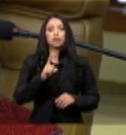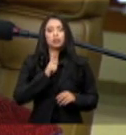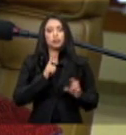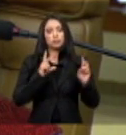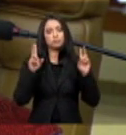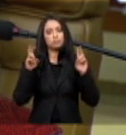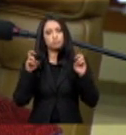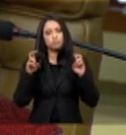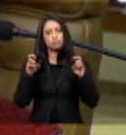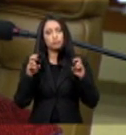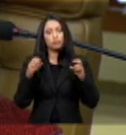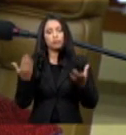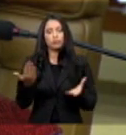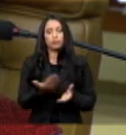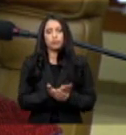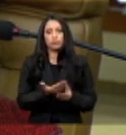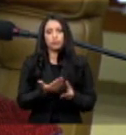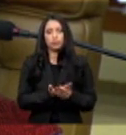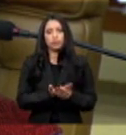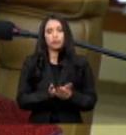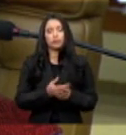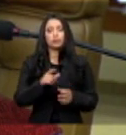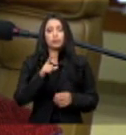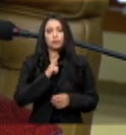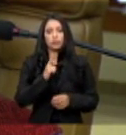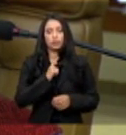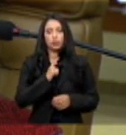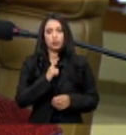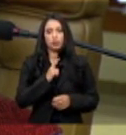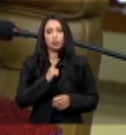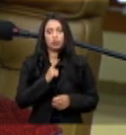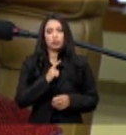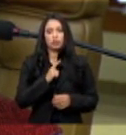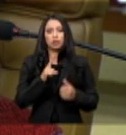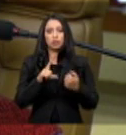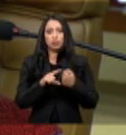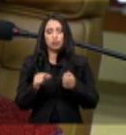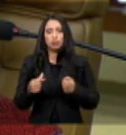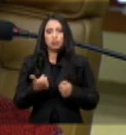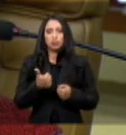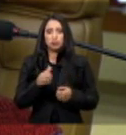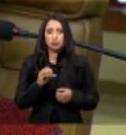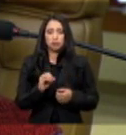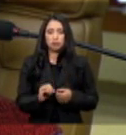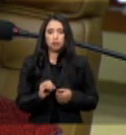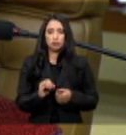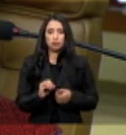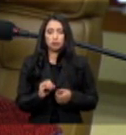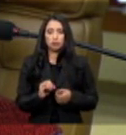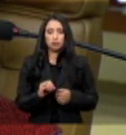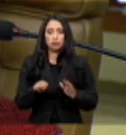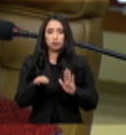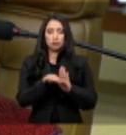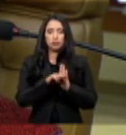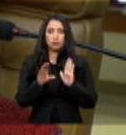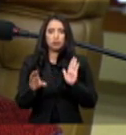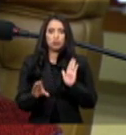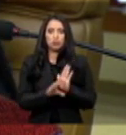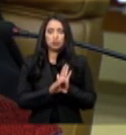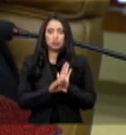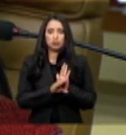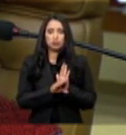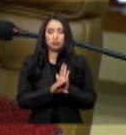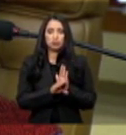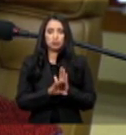esta ação. E como Vossa Excelência tinha aplicado o rito do artigo 10 para apreciação do requerimento de medida cautelar e